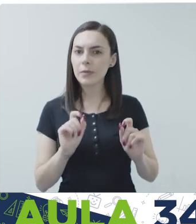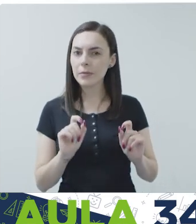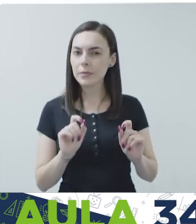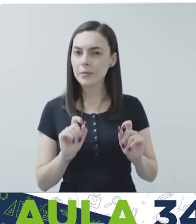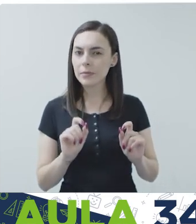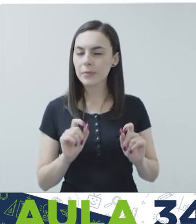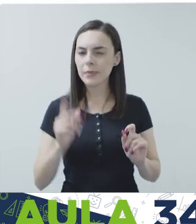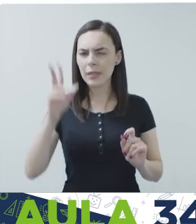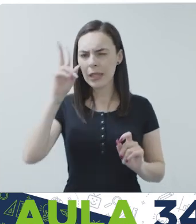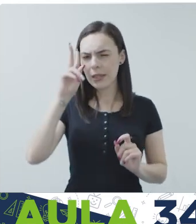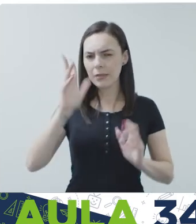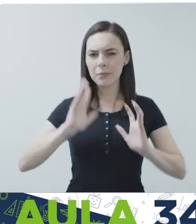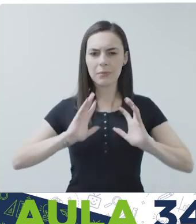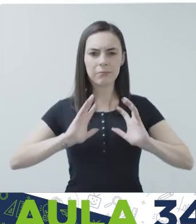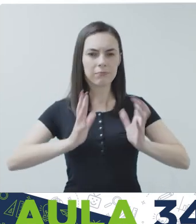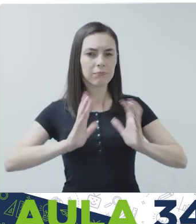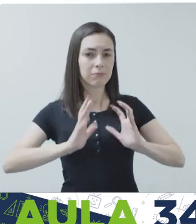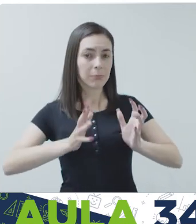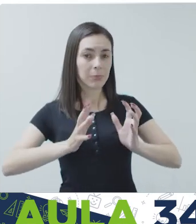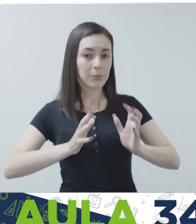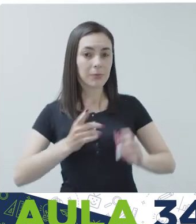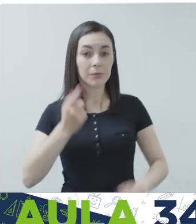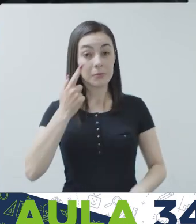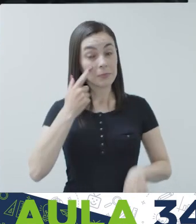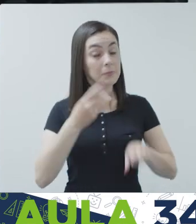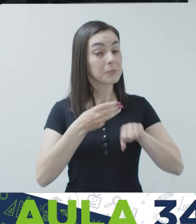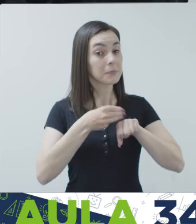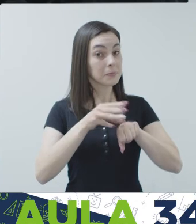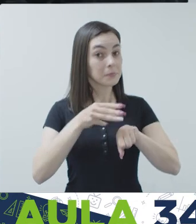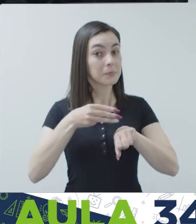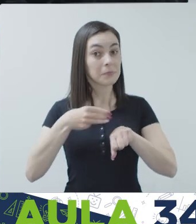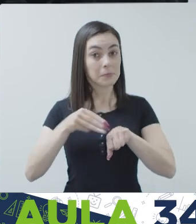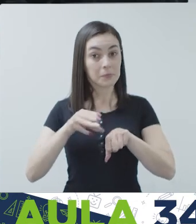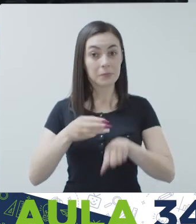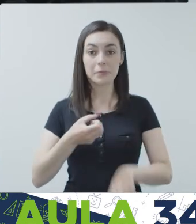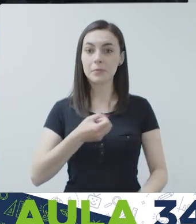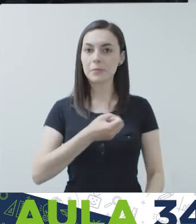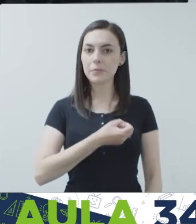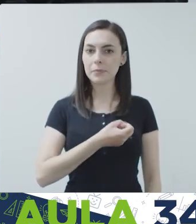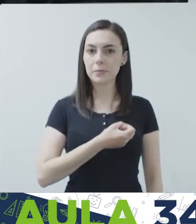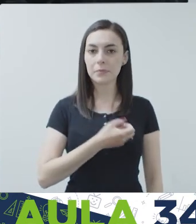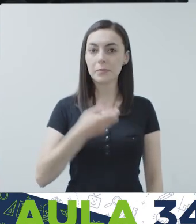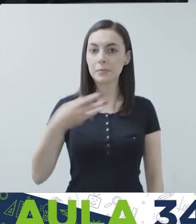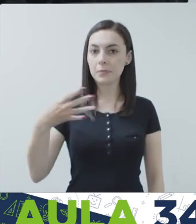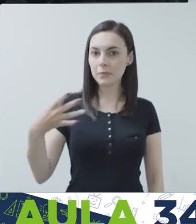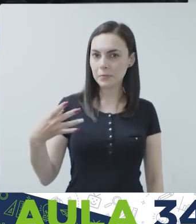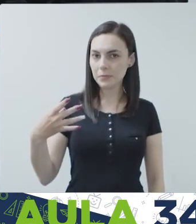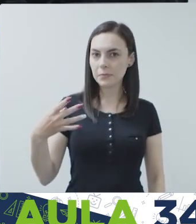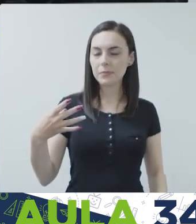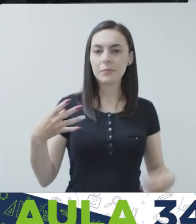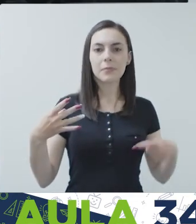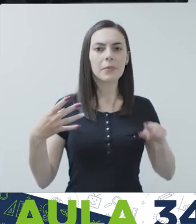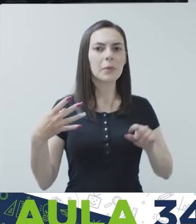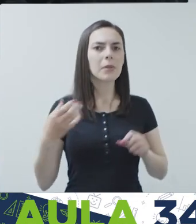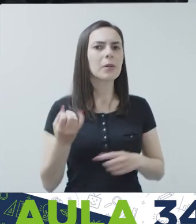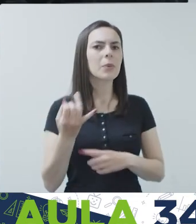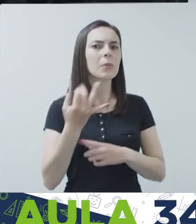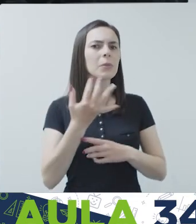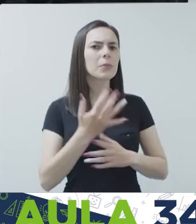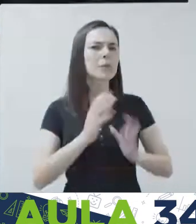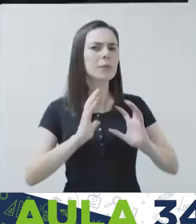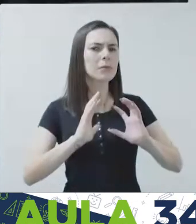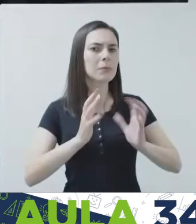as bolas. Olha aqui a dica. Número 4 e nós temos quantas